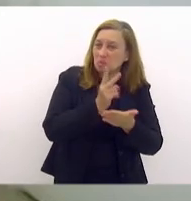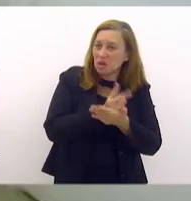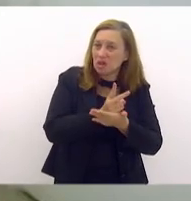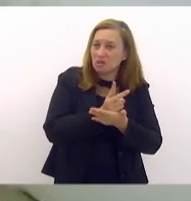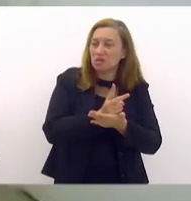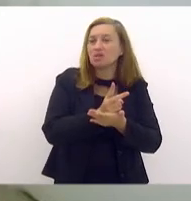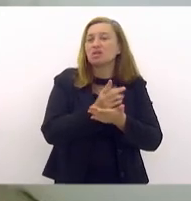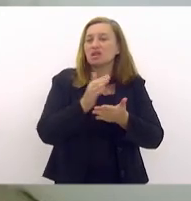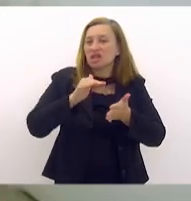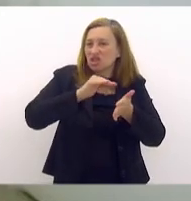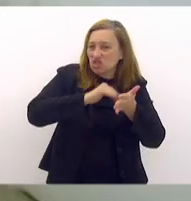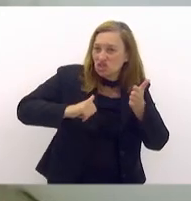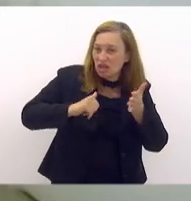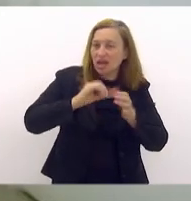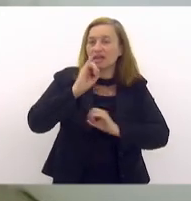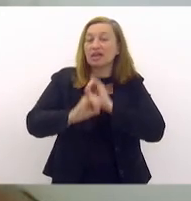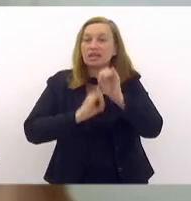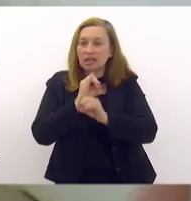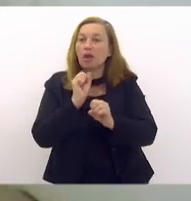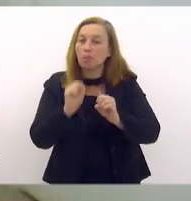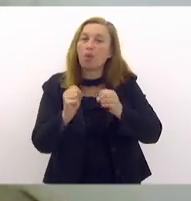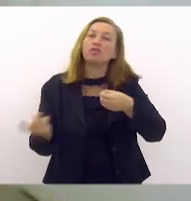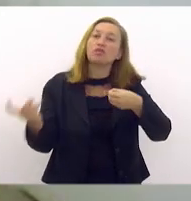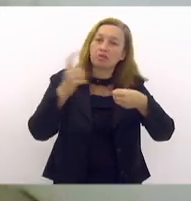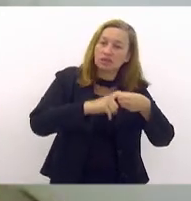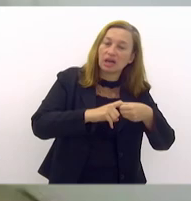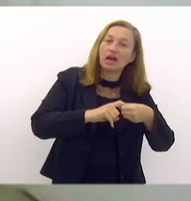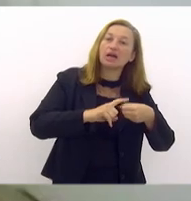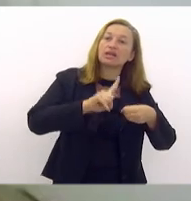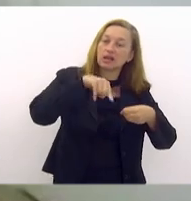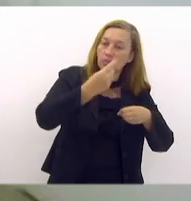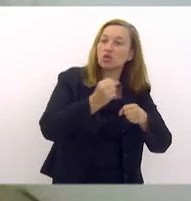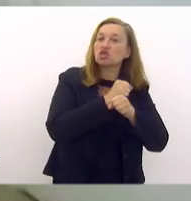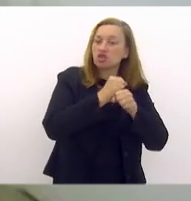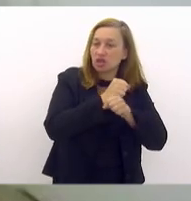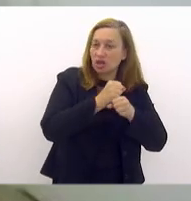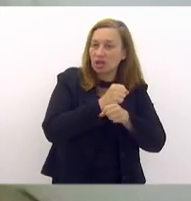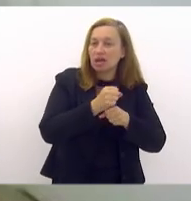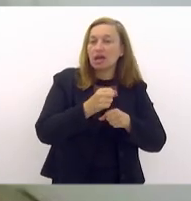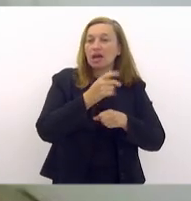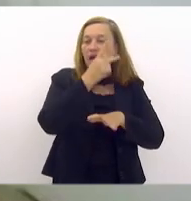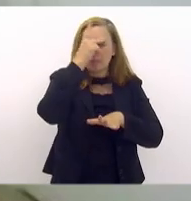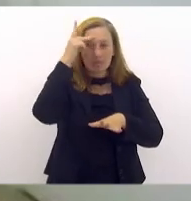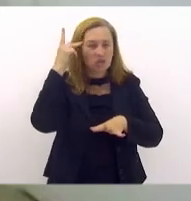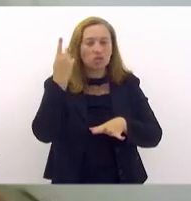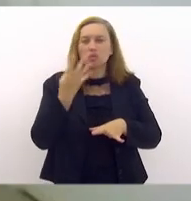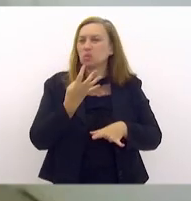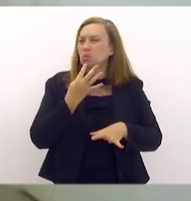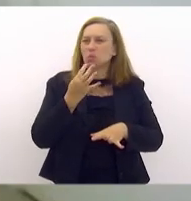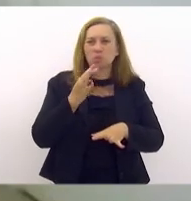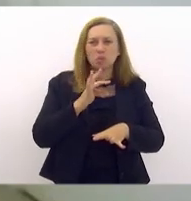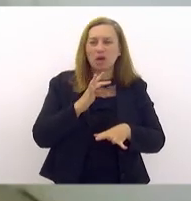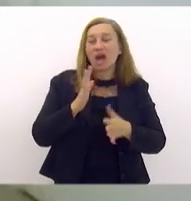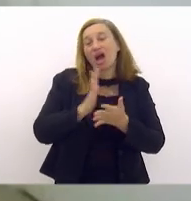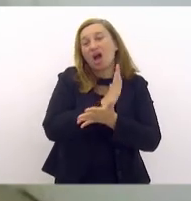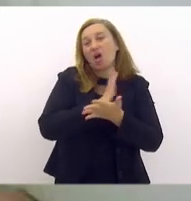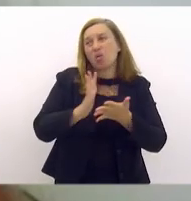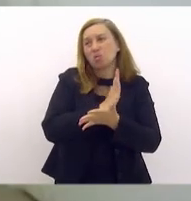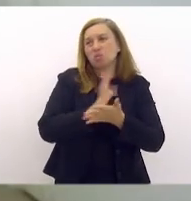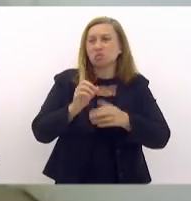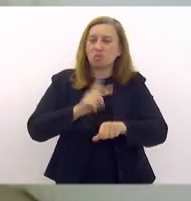disponibilizar ou remover, ele pode voltar anos depois, essa pessoa continua sendo reconhecida muitas vezes, alguns casos